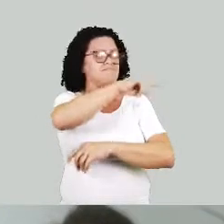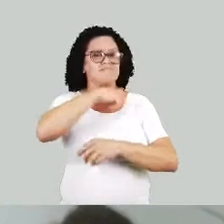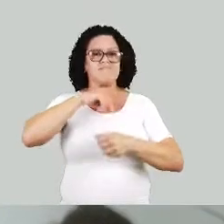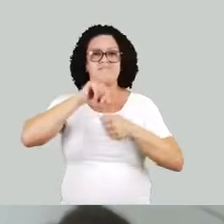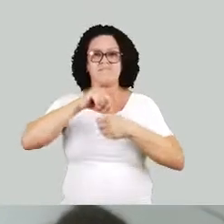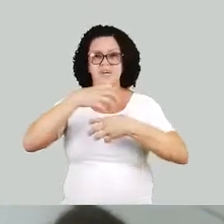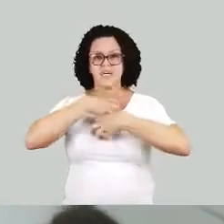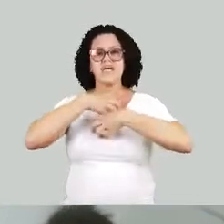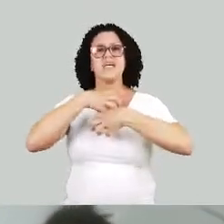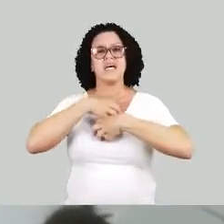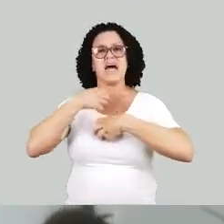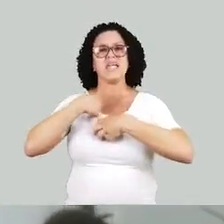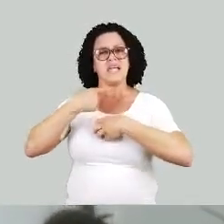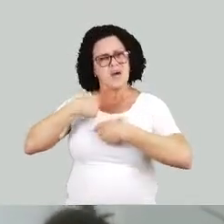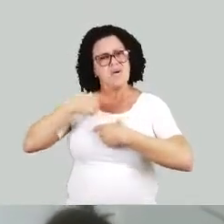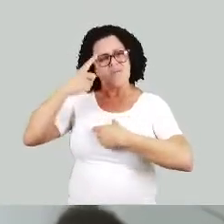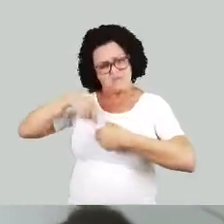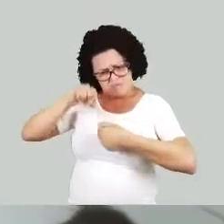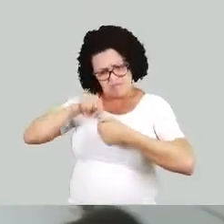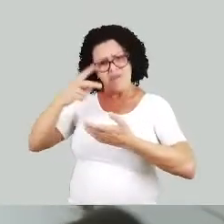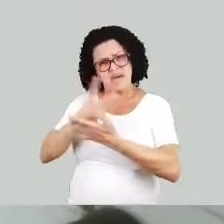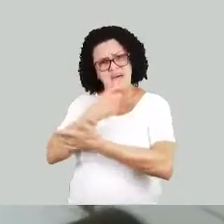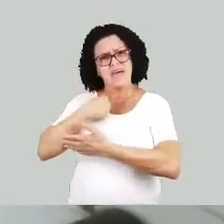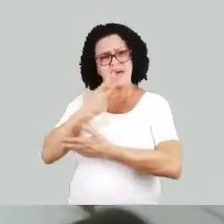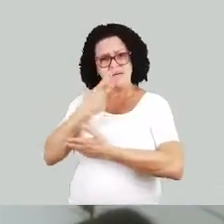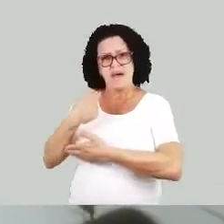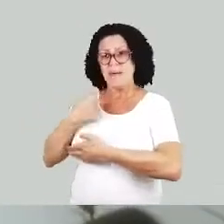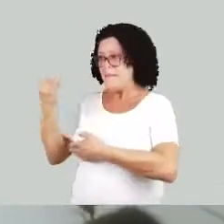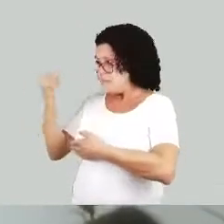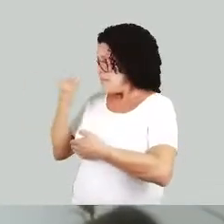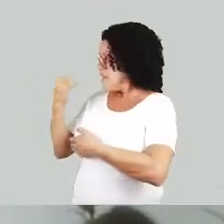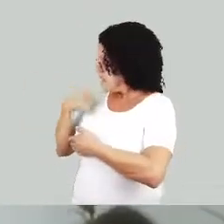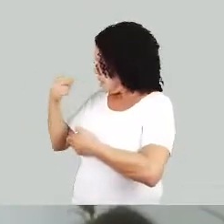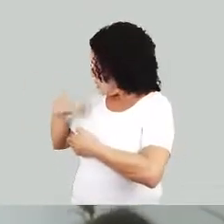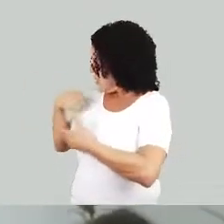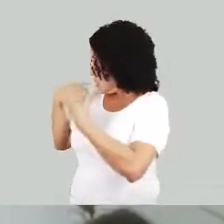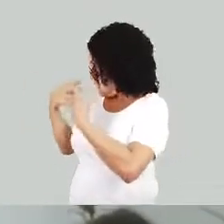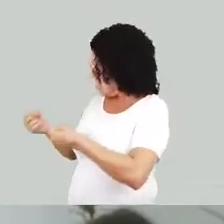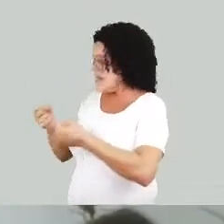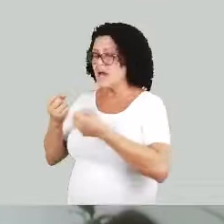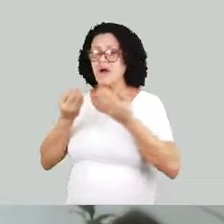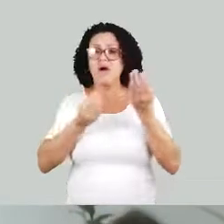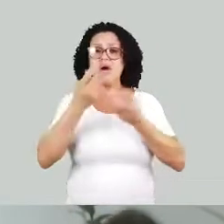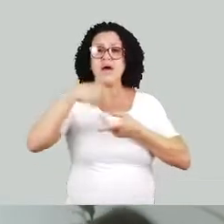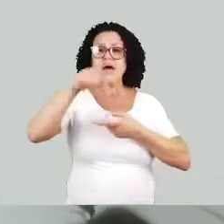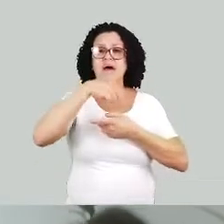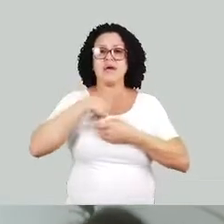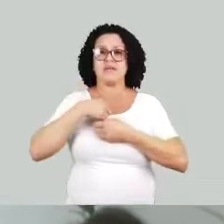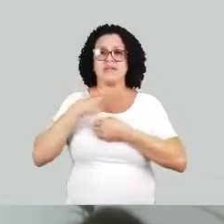quando nos sentimos credores de um pedido de perdão. Através de